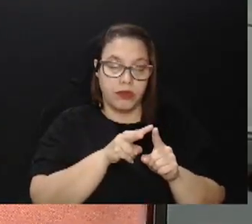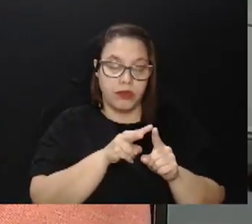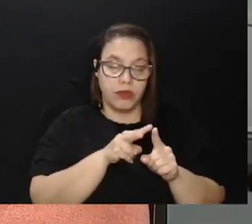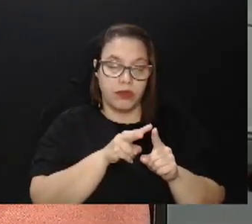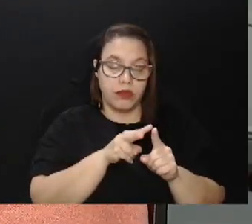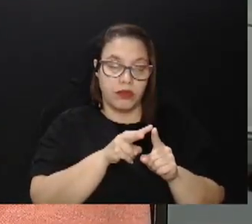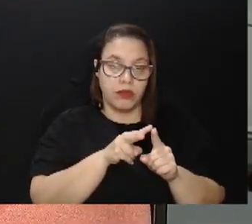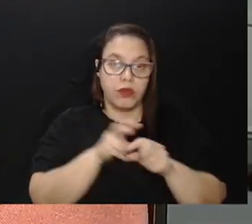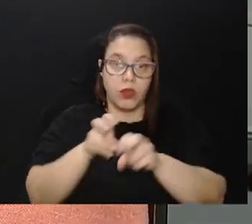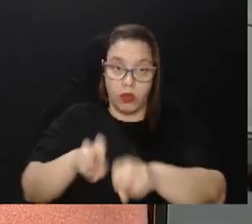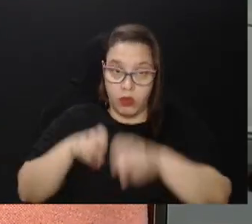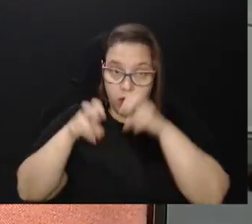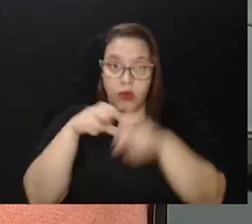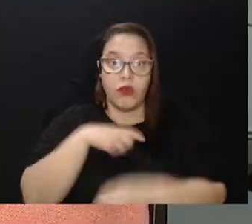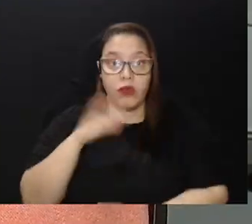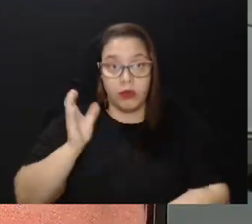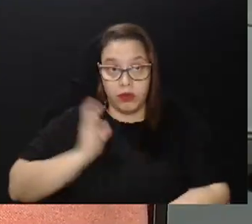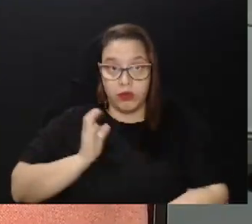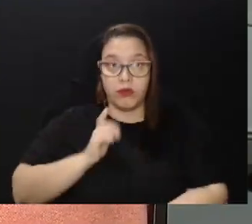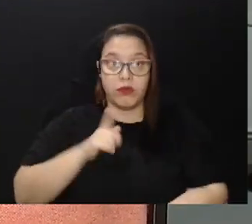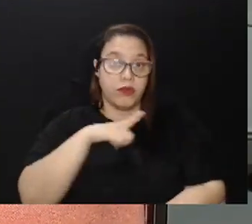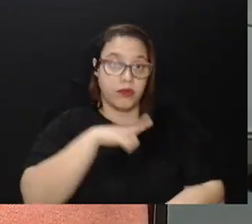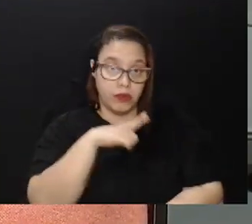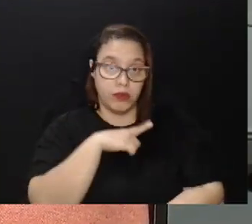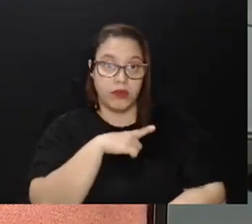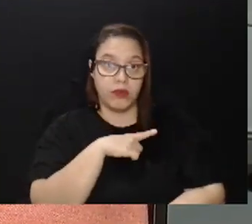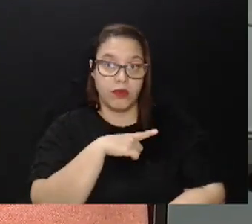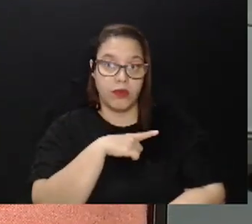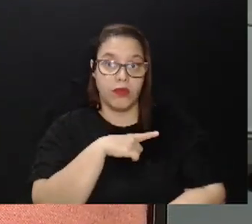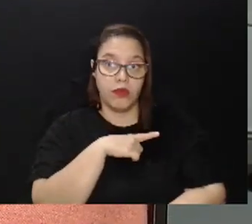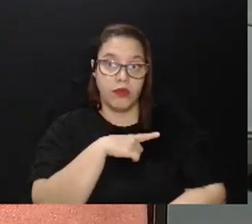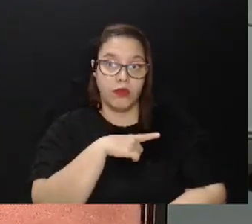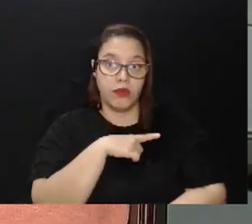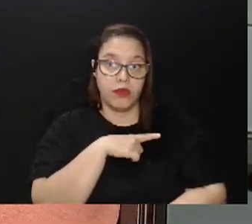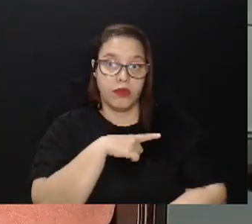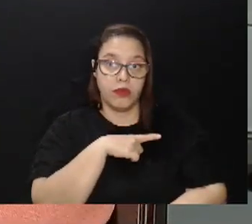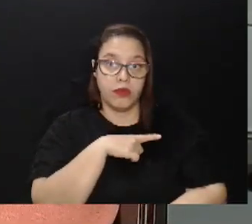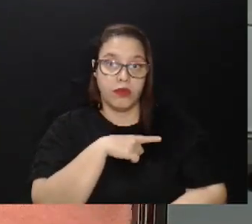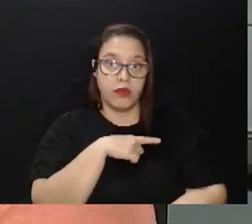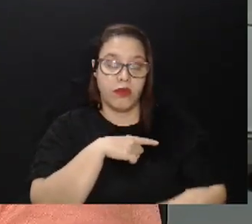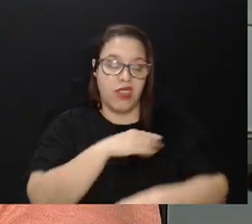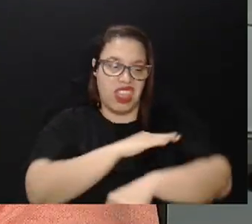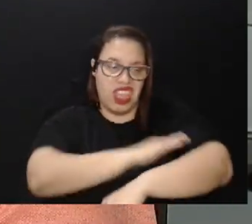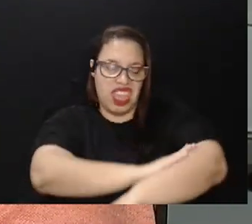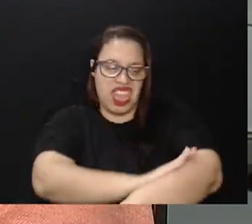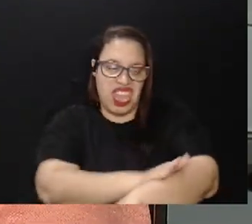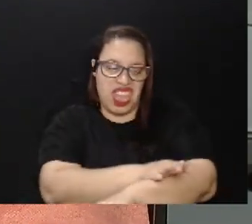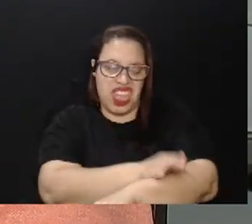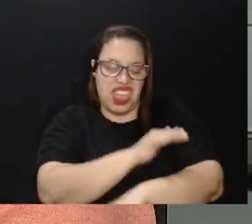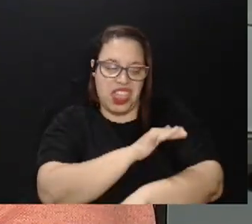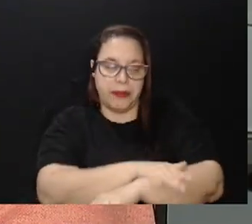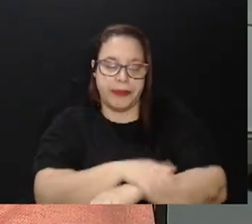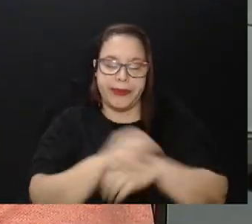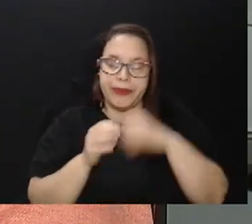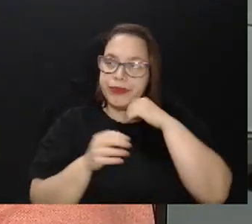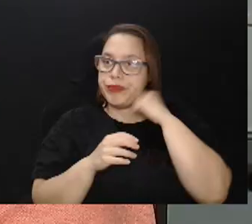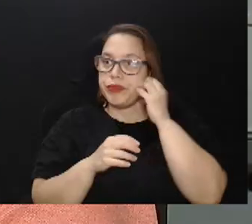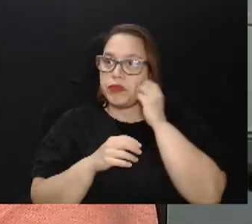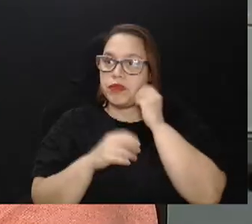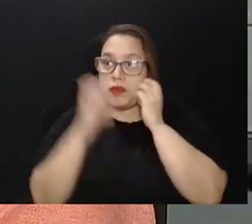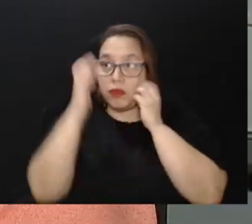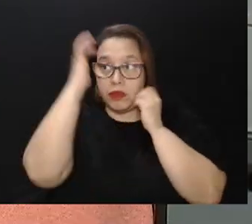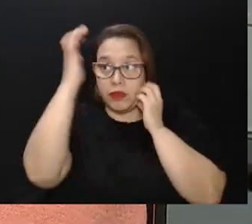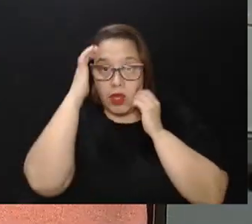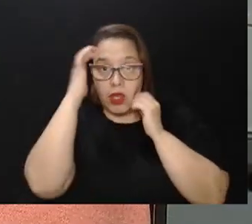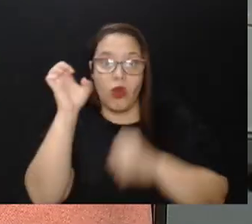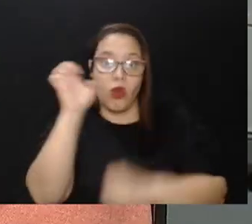elite tinha, né, que era uma visão racialista mesmo, racial, né, quer dizer, a ideia de trazer o europeu branco, né, para trabalhar. Então,